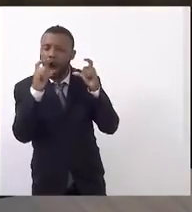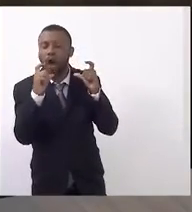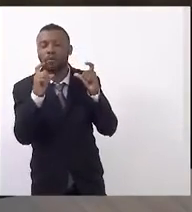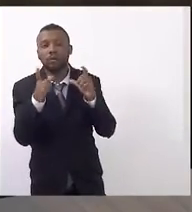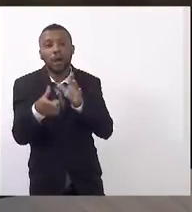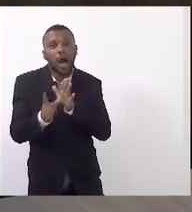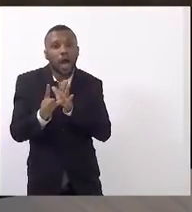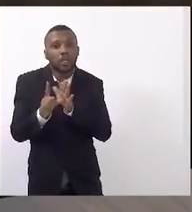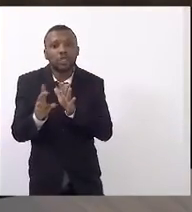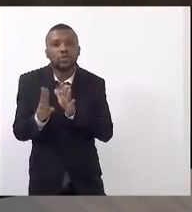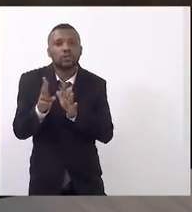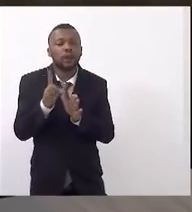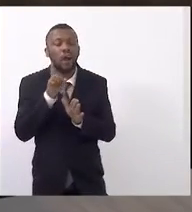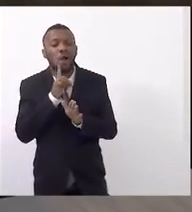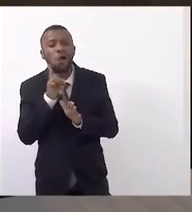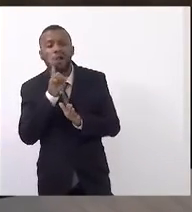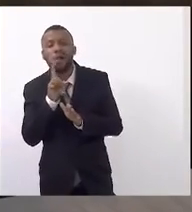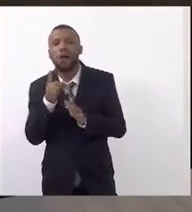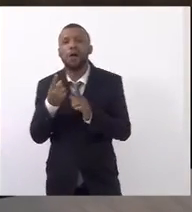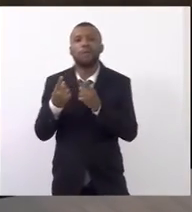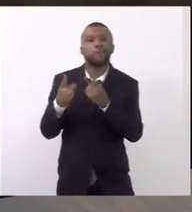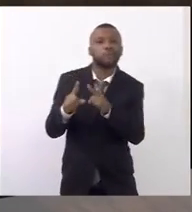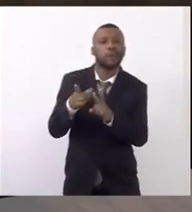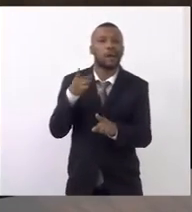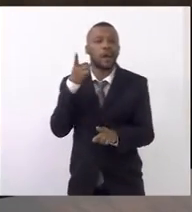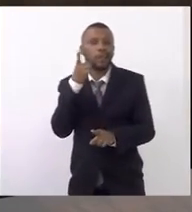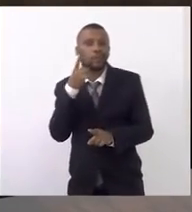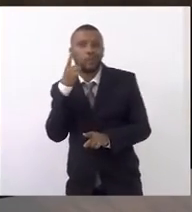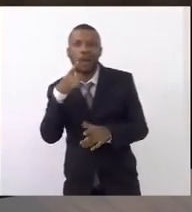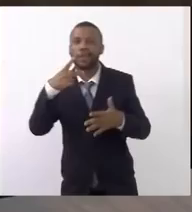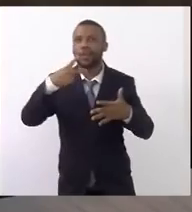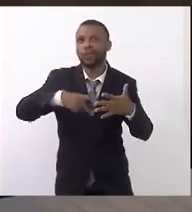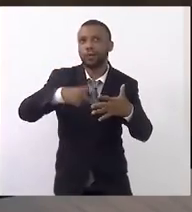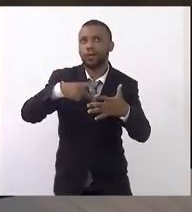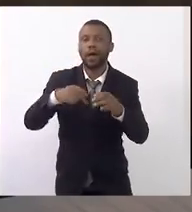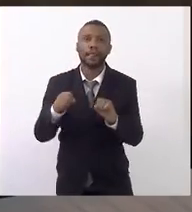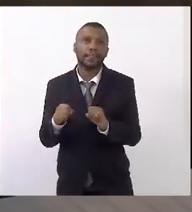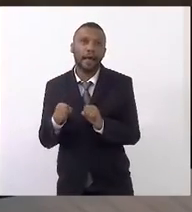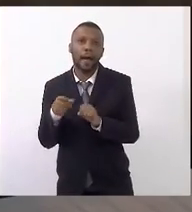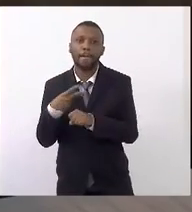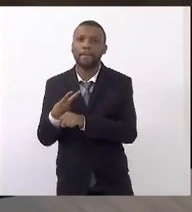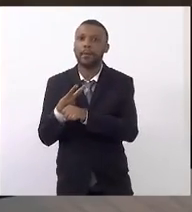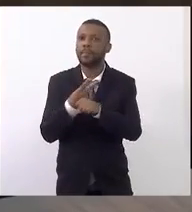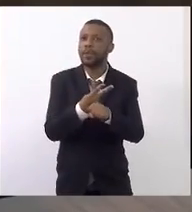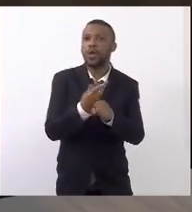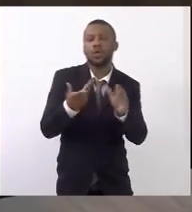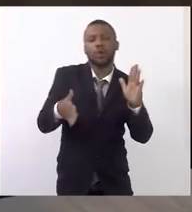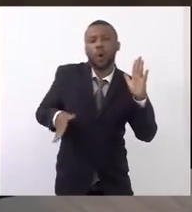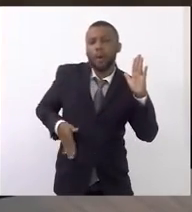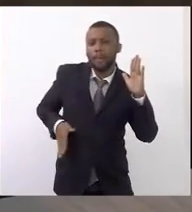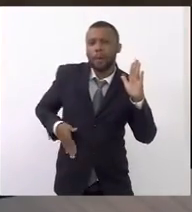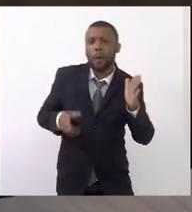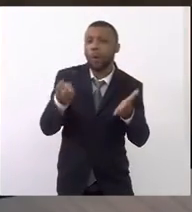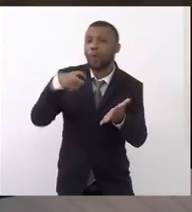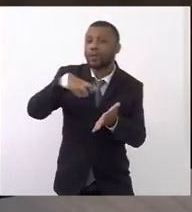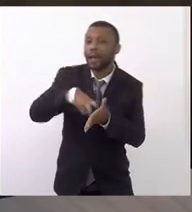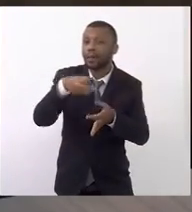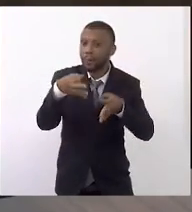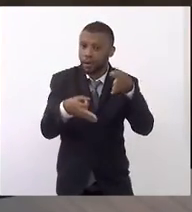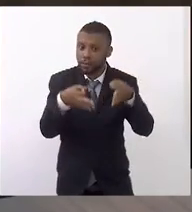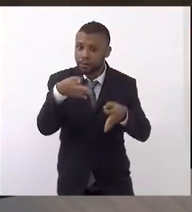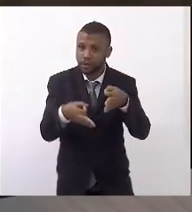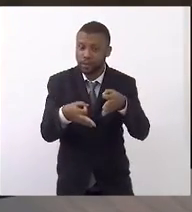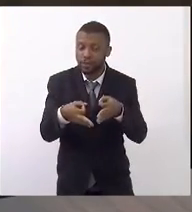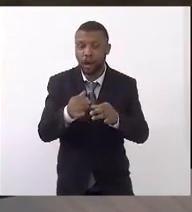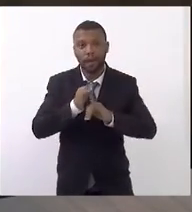espaço do microfone para dizer que a deputada do PSOL está premiando a um condenado pela justiça, não